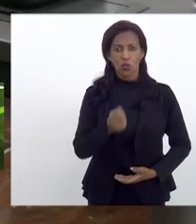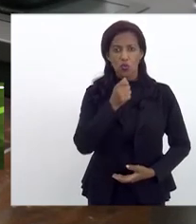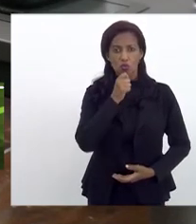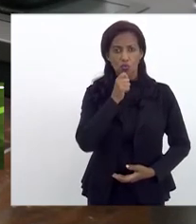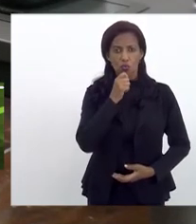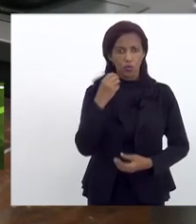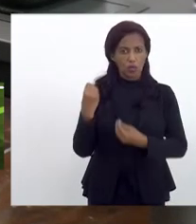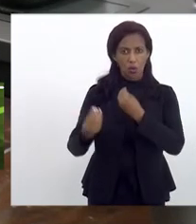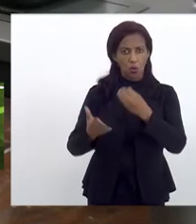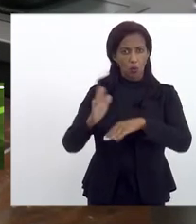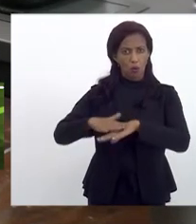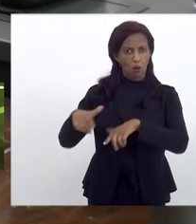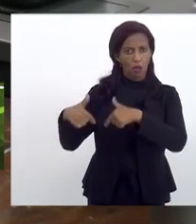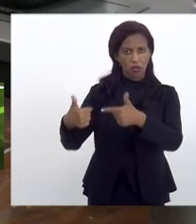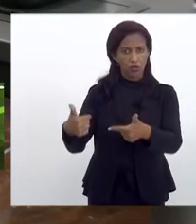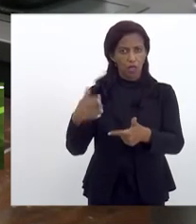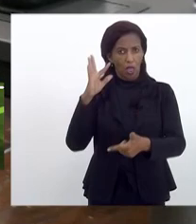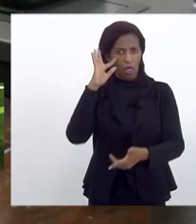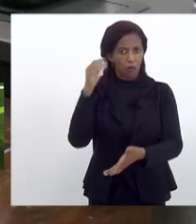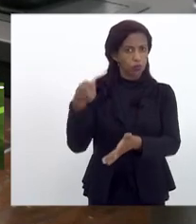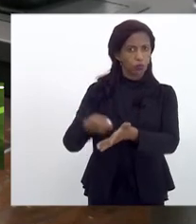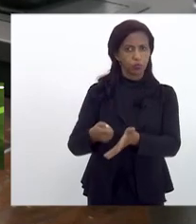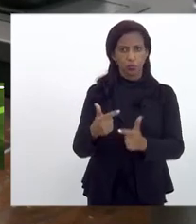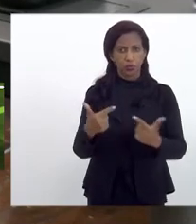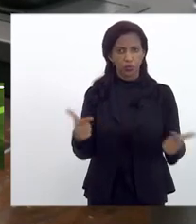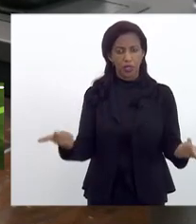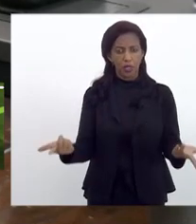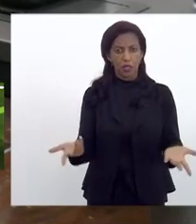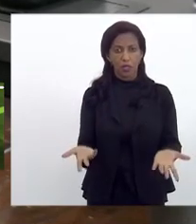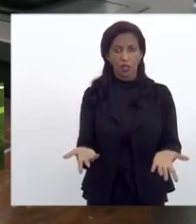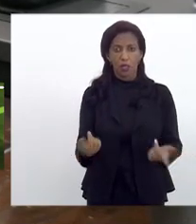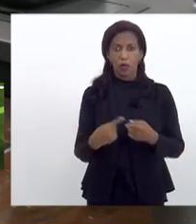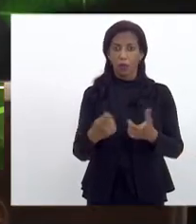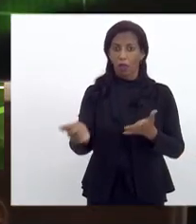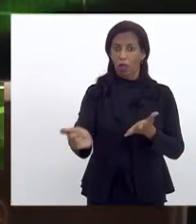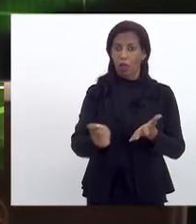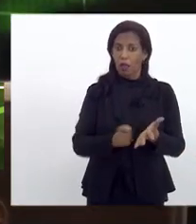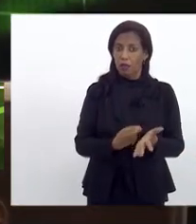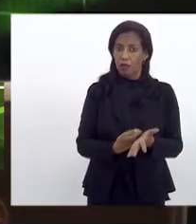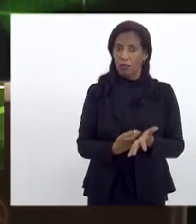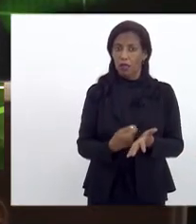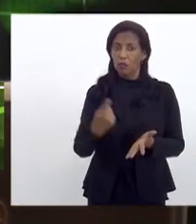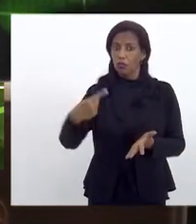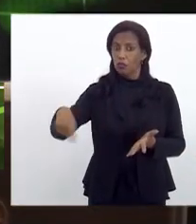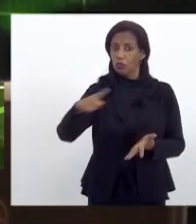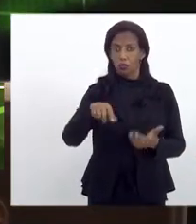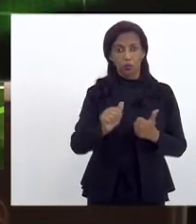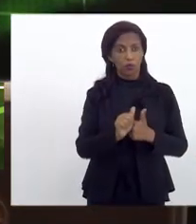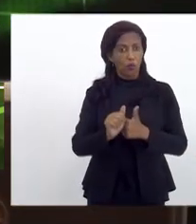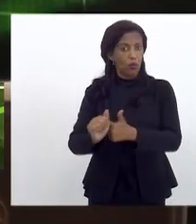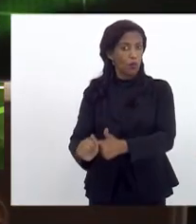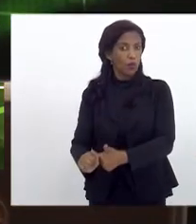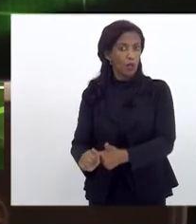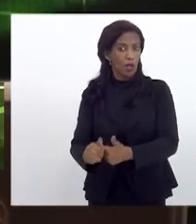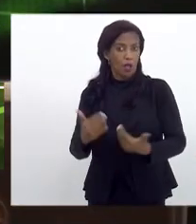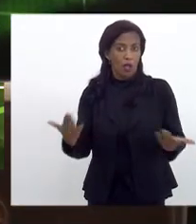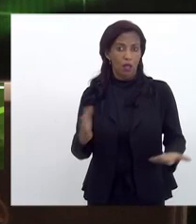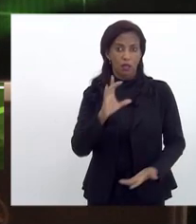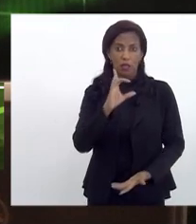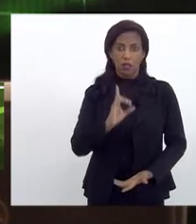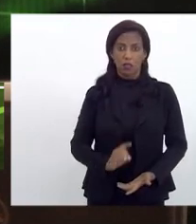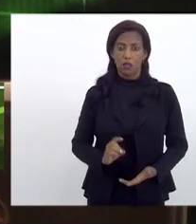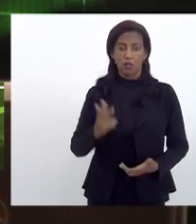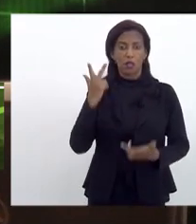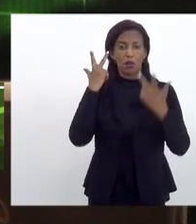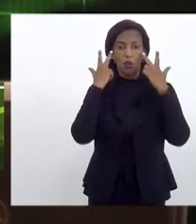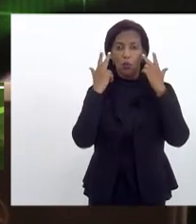Terá voz Mas não terá decisão Claro Porque uma vez assinado Todo mundo vai acompanhar Inclusive O cidadão comum Ainda mais o